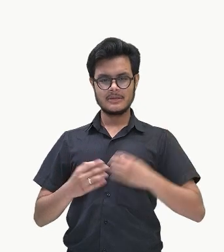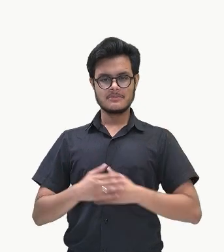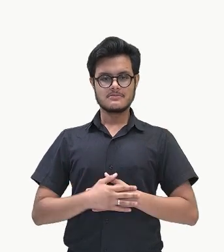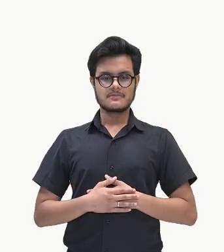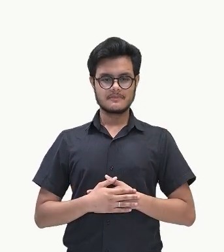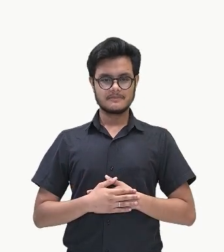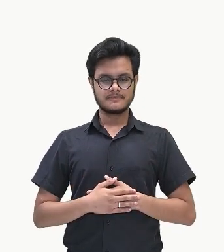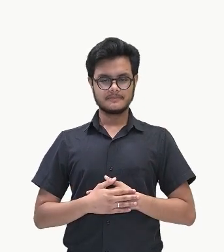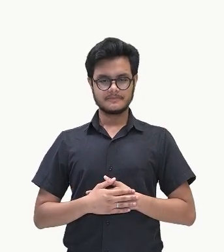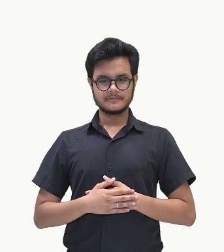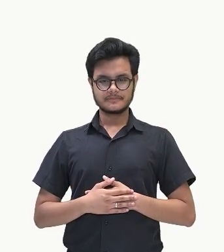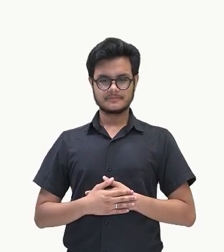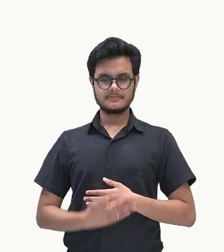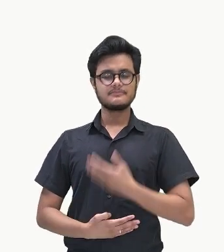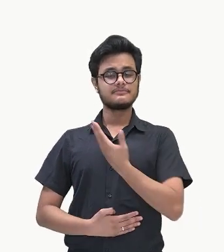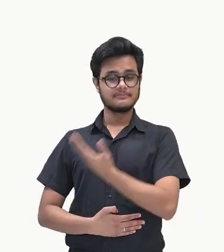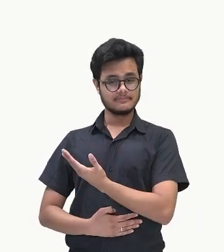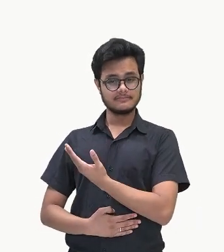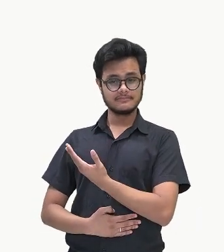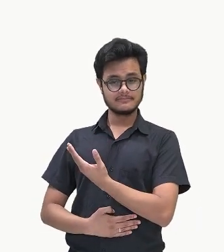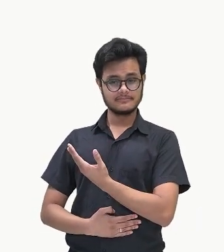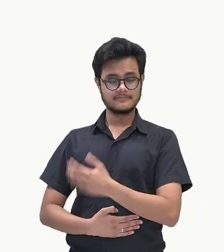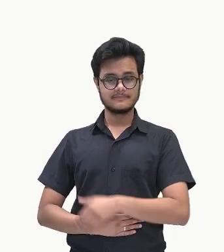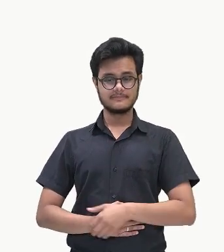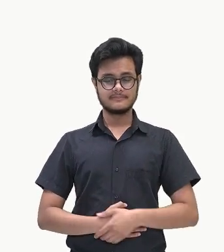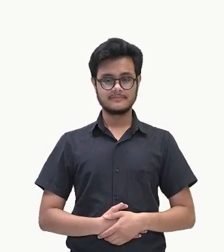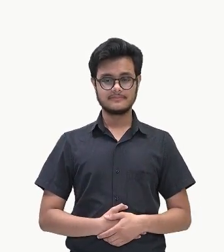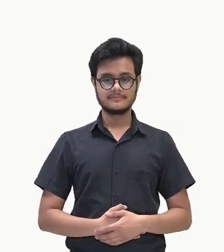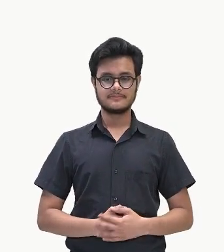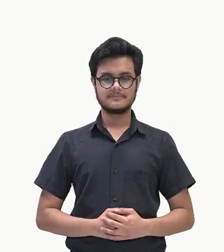cúbica de 3.